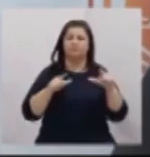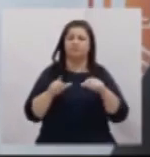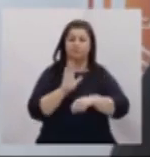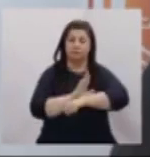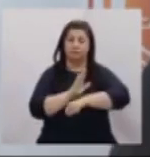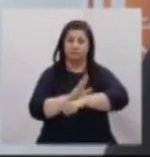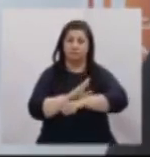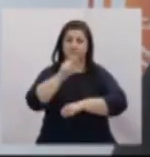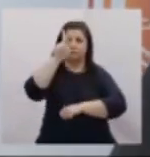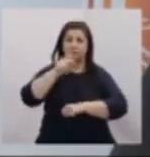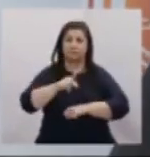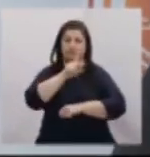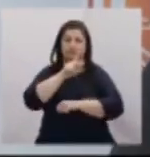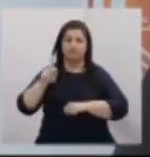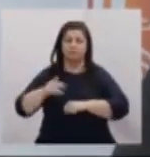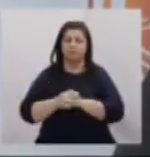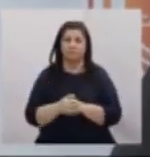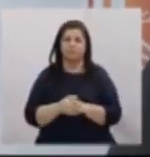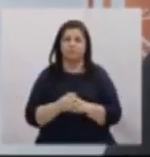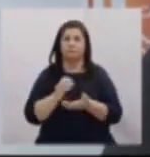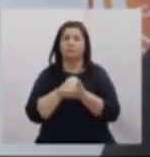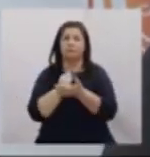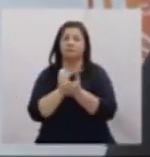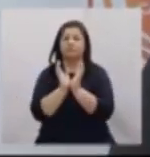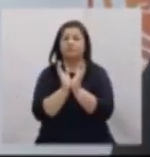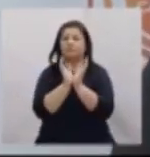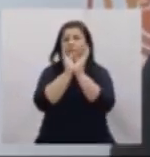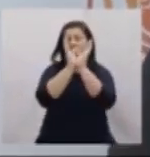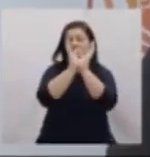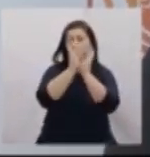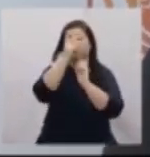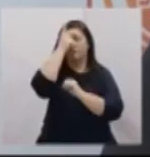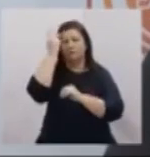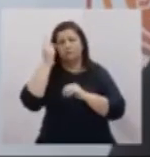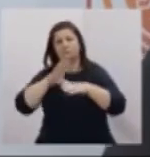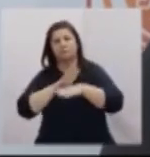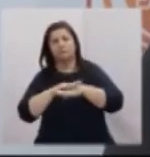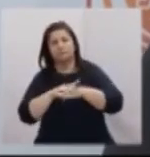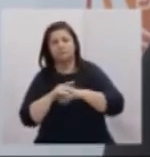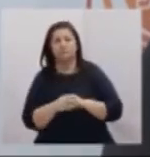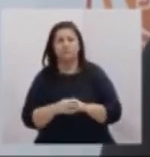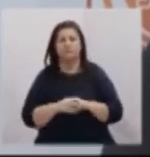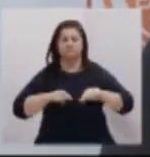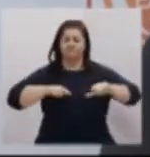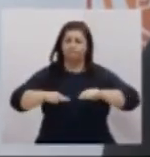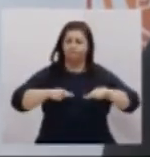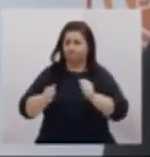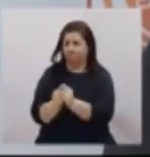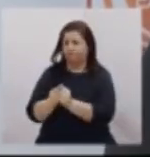padre a levar a hóstia aos enfermos. Está ali do lado do padre, trabalhando